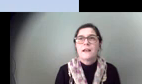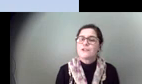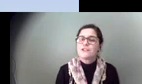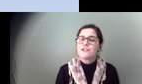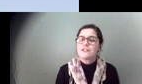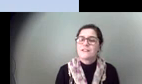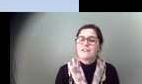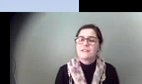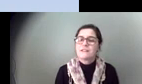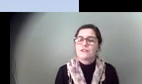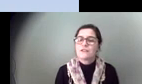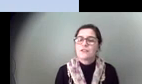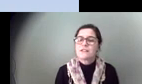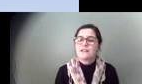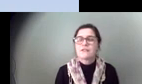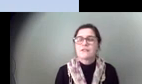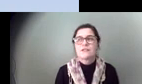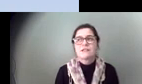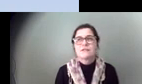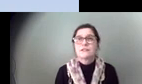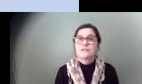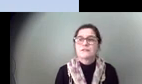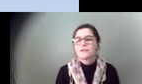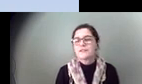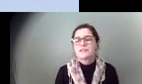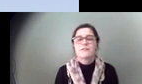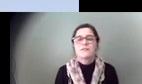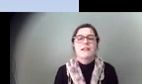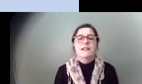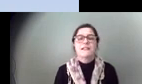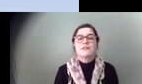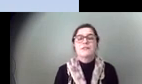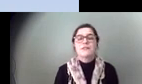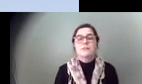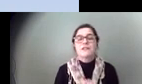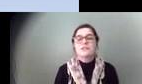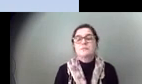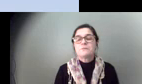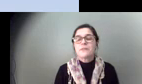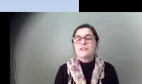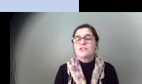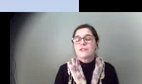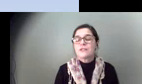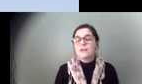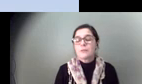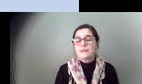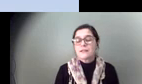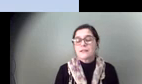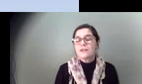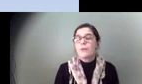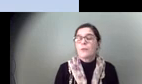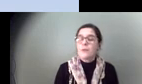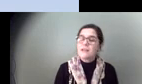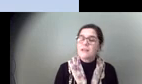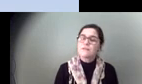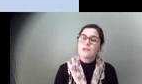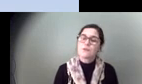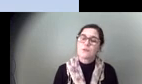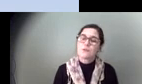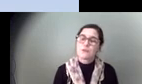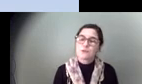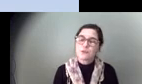muito bom a gente, né? Fala assim: nossa, né? Aconteceu. Não, não aconteceu. Então, de repente, a gente vai começar a ficar um pouco